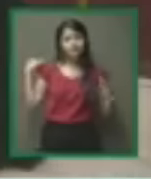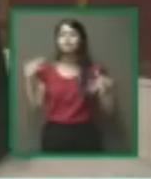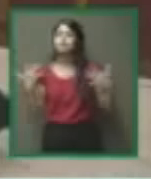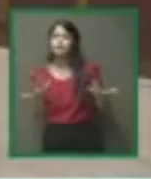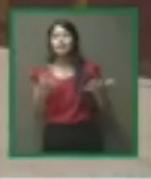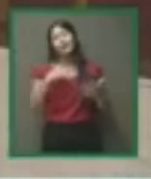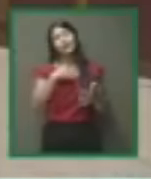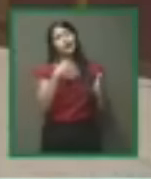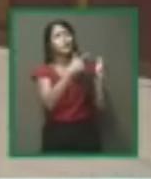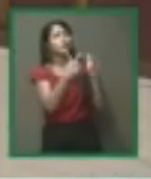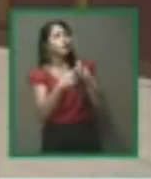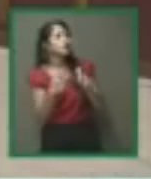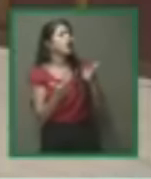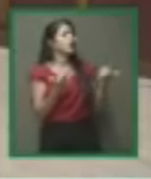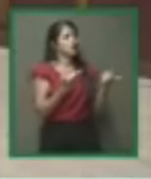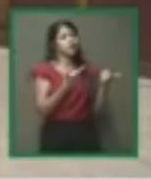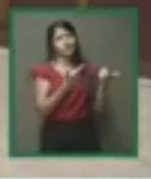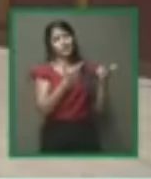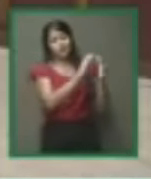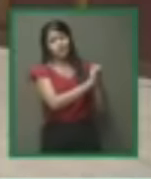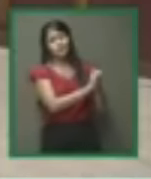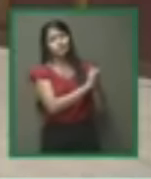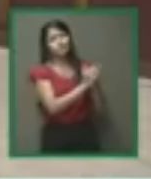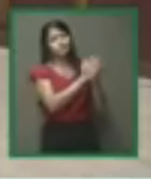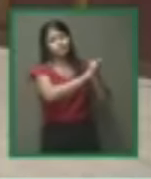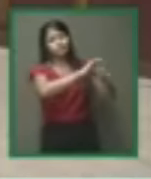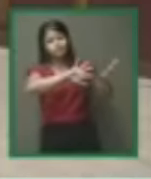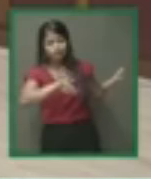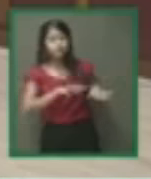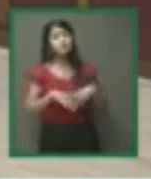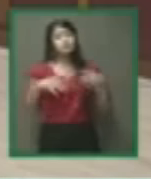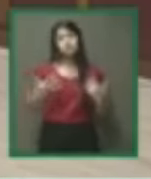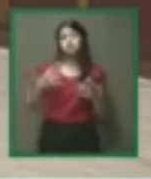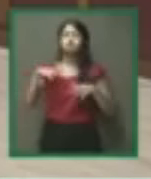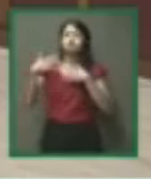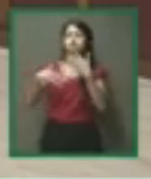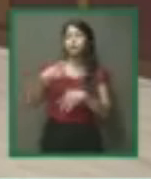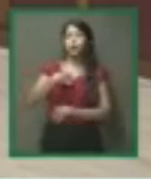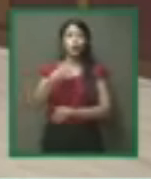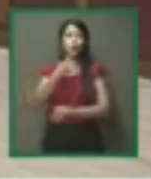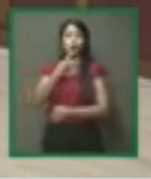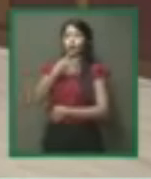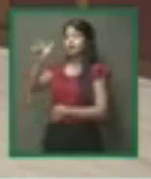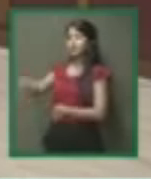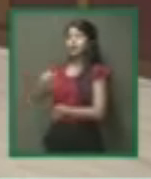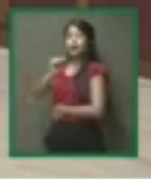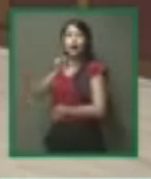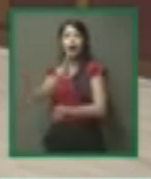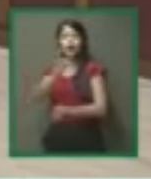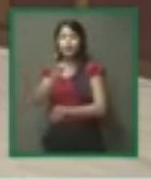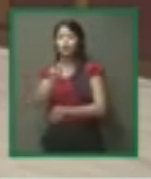de afetivos e enfim. Foi quando eu conheci o Arthur, né, conheci o